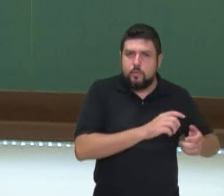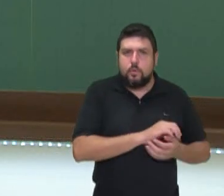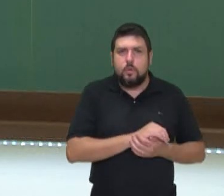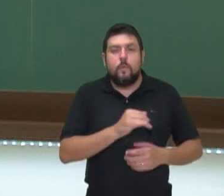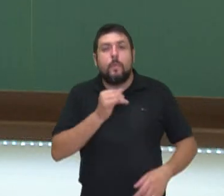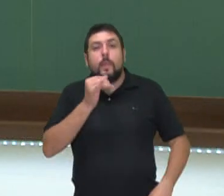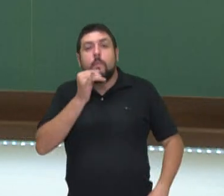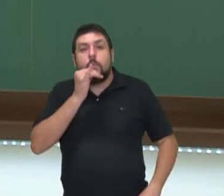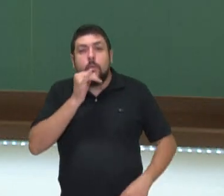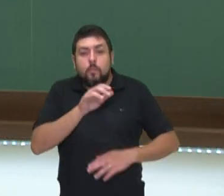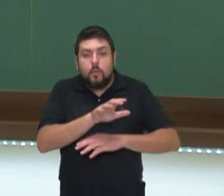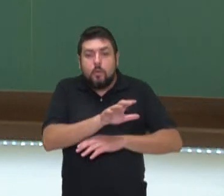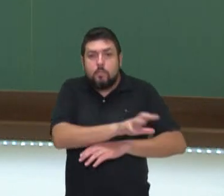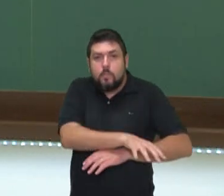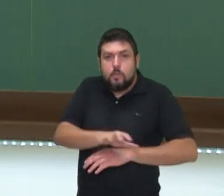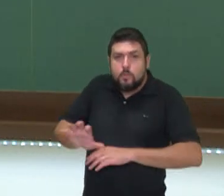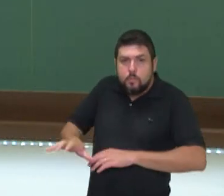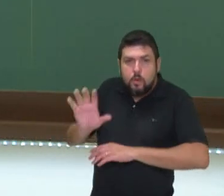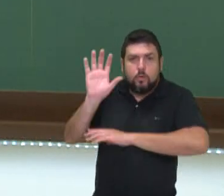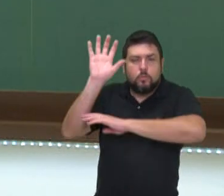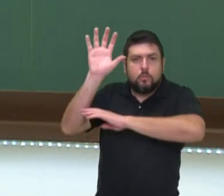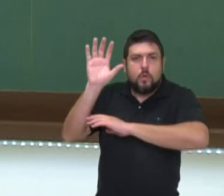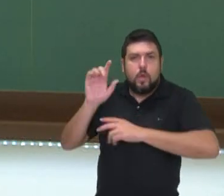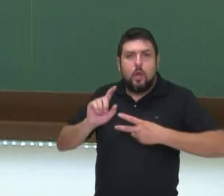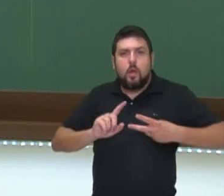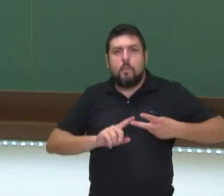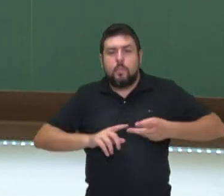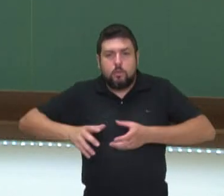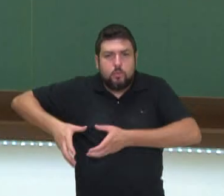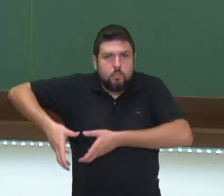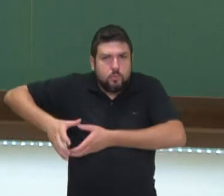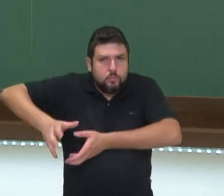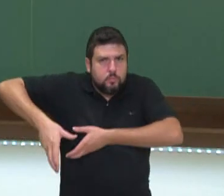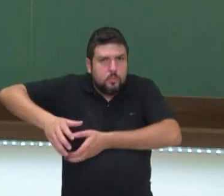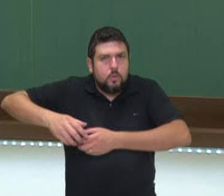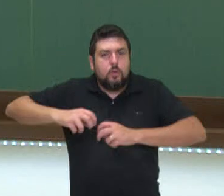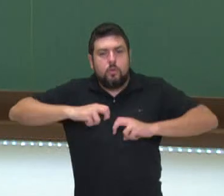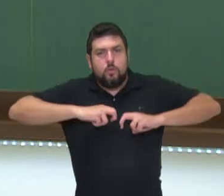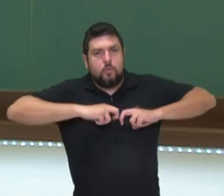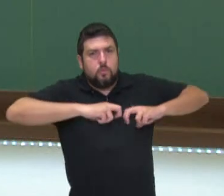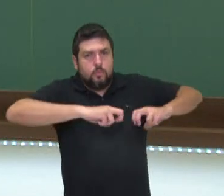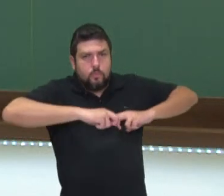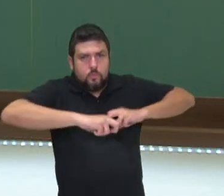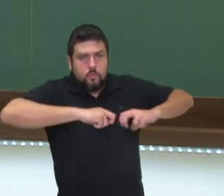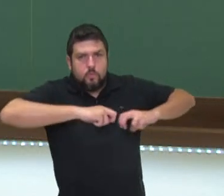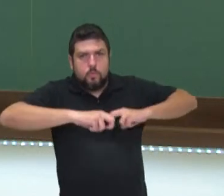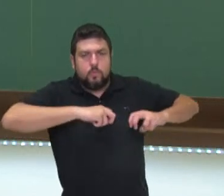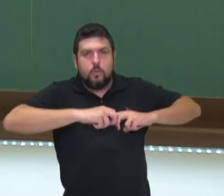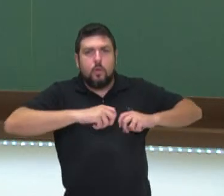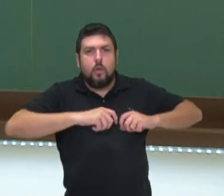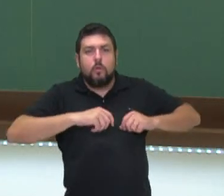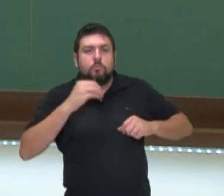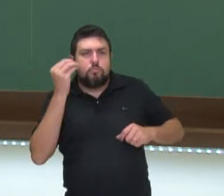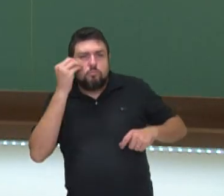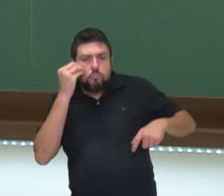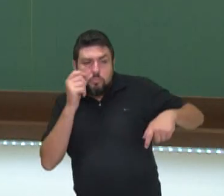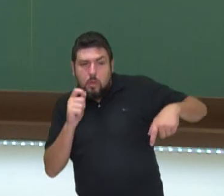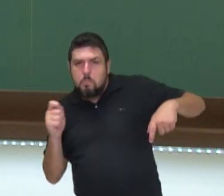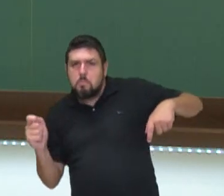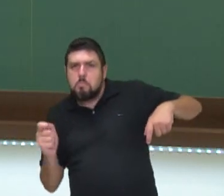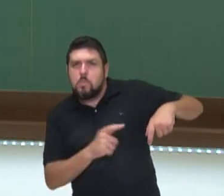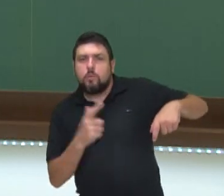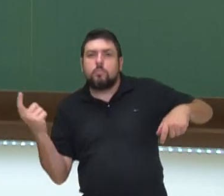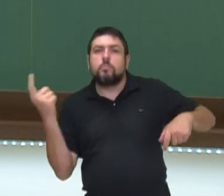como o rugby, como o futsal. A gente tem que atacar e fazer o nosso gol para a gente poder vencer a partida.